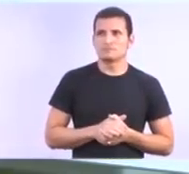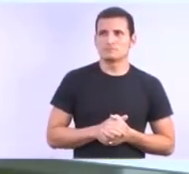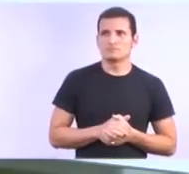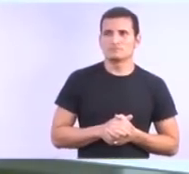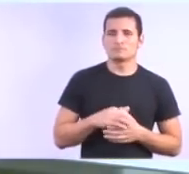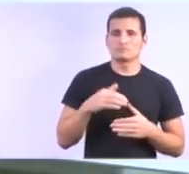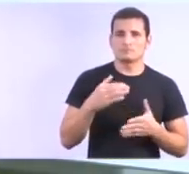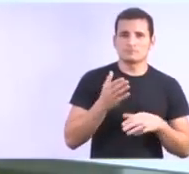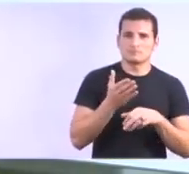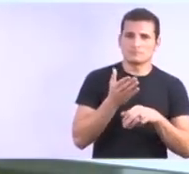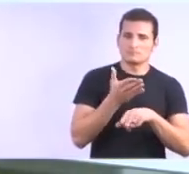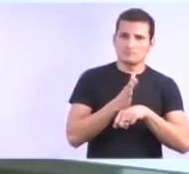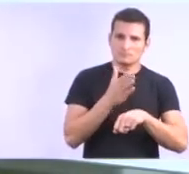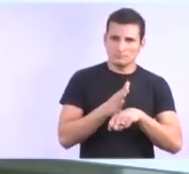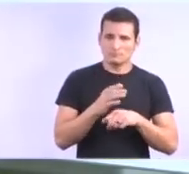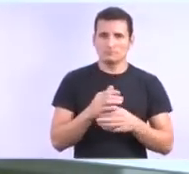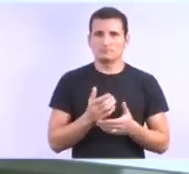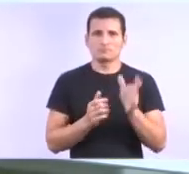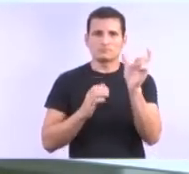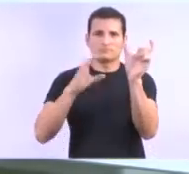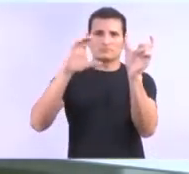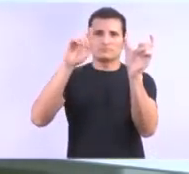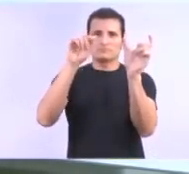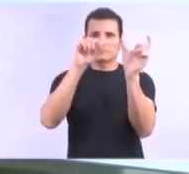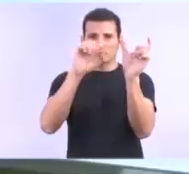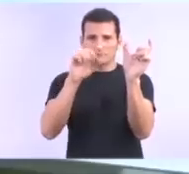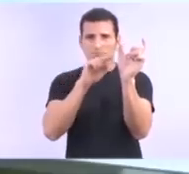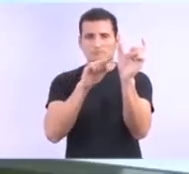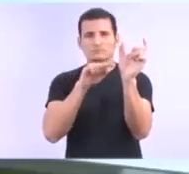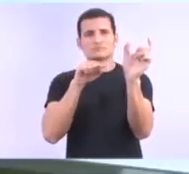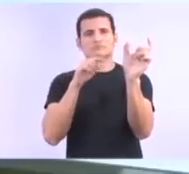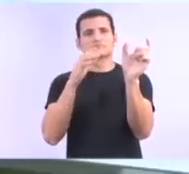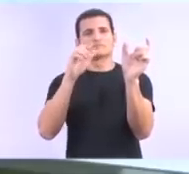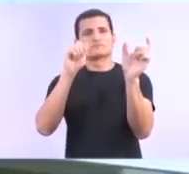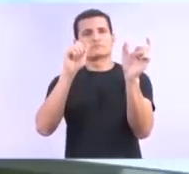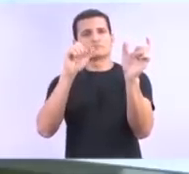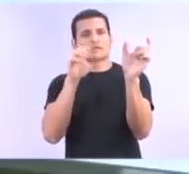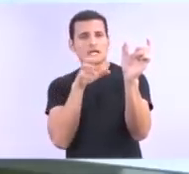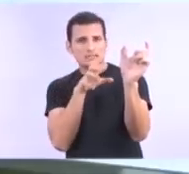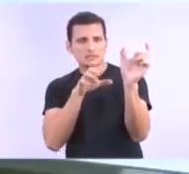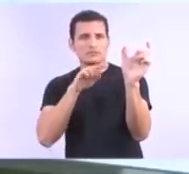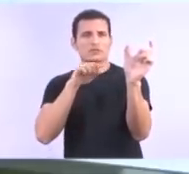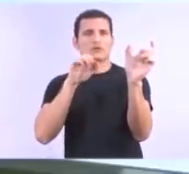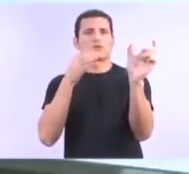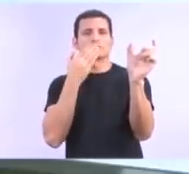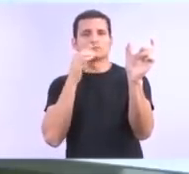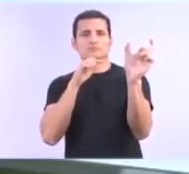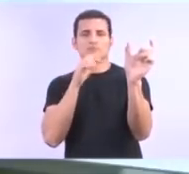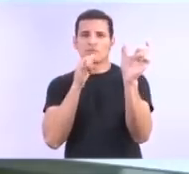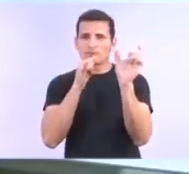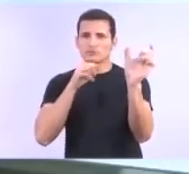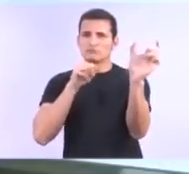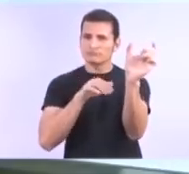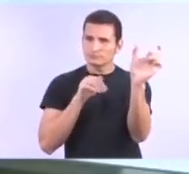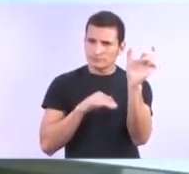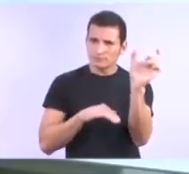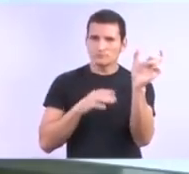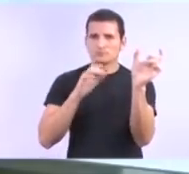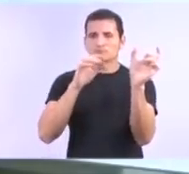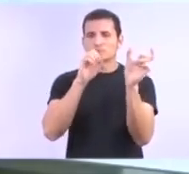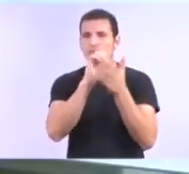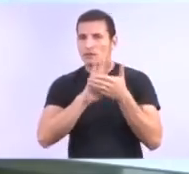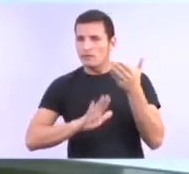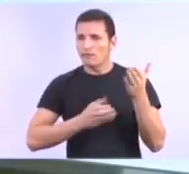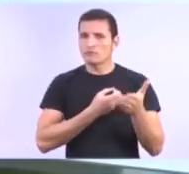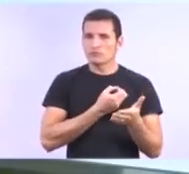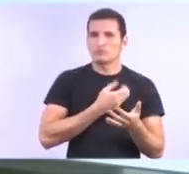uma classe, definir as características dessa classe, definir que tipo de informações vão ser armazenadas em cada uma dessas características, se é texto, se é número,